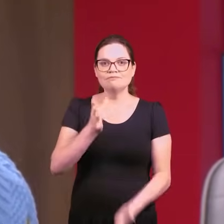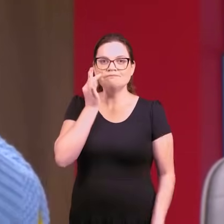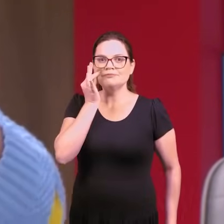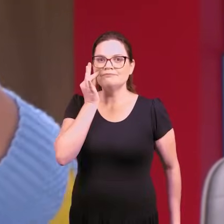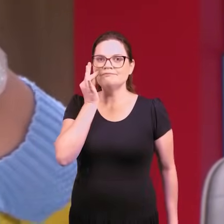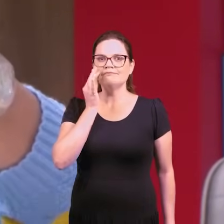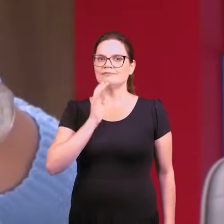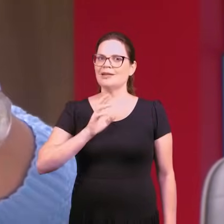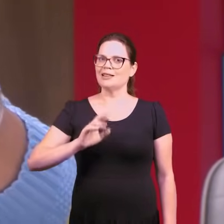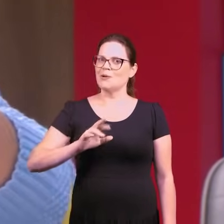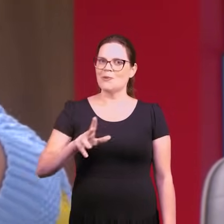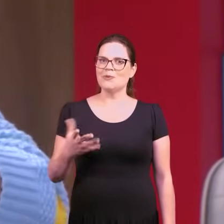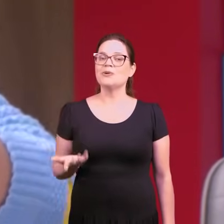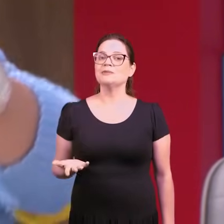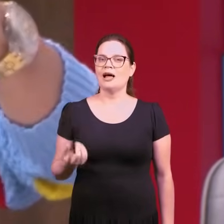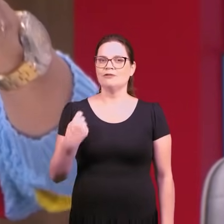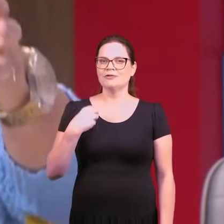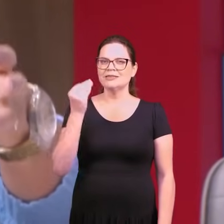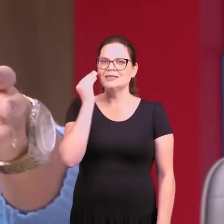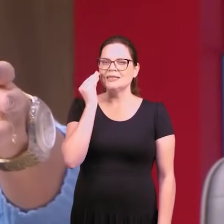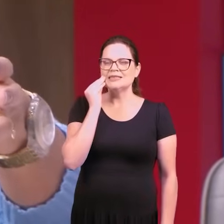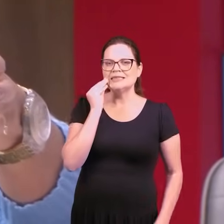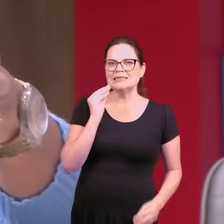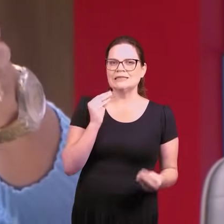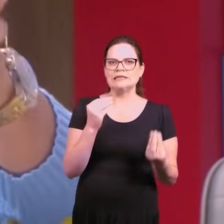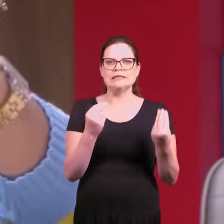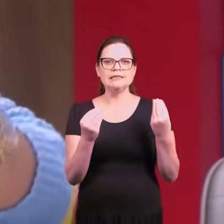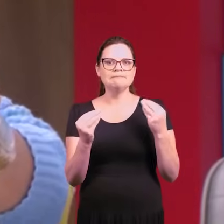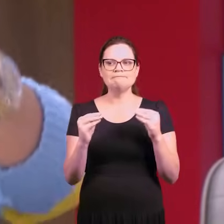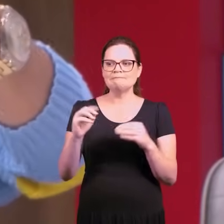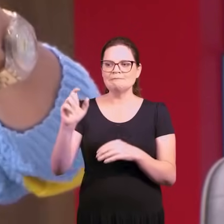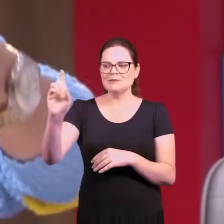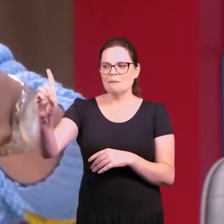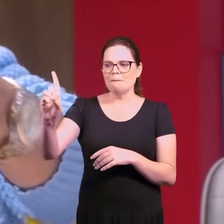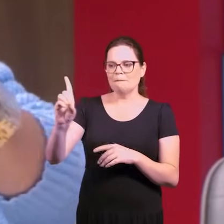E aí você tenta encaixar uma pessoa